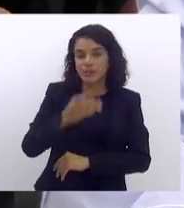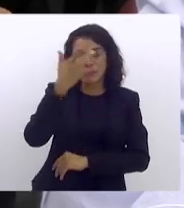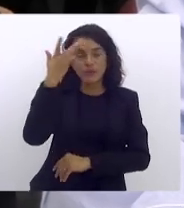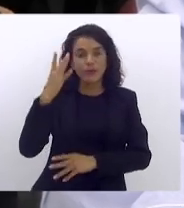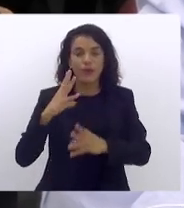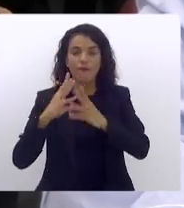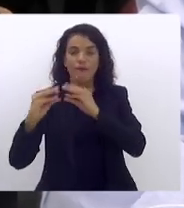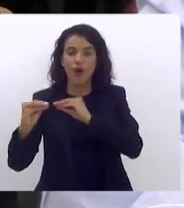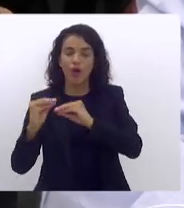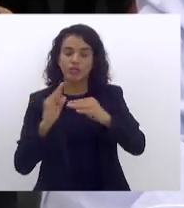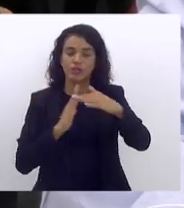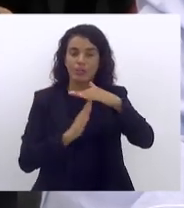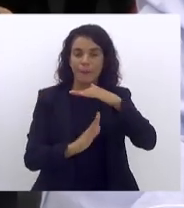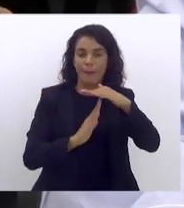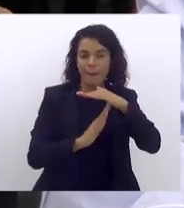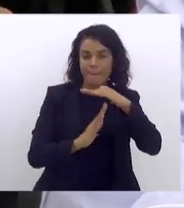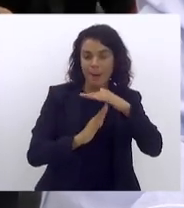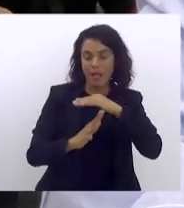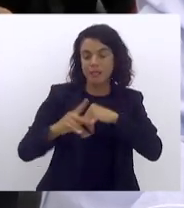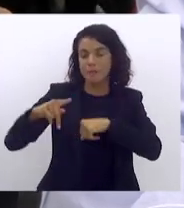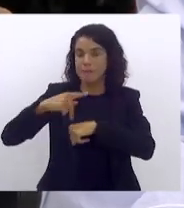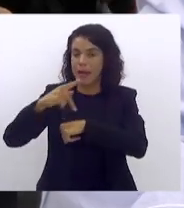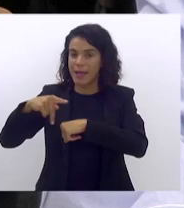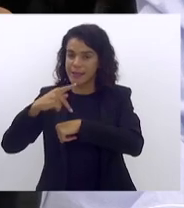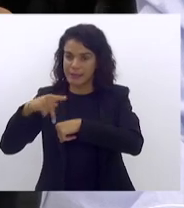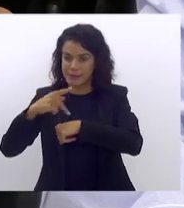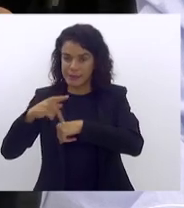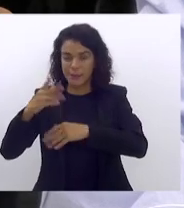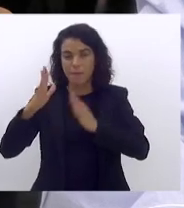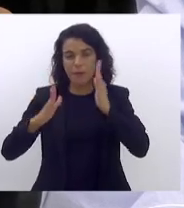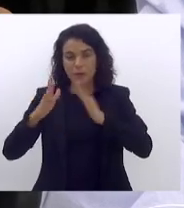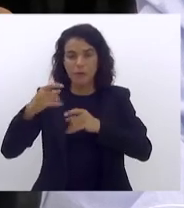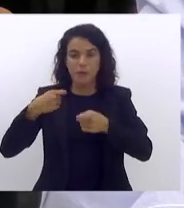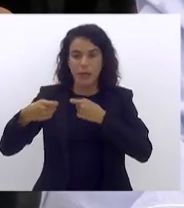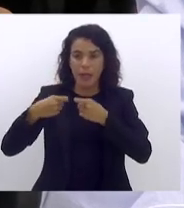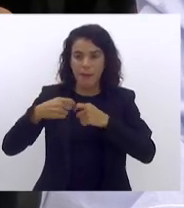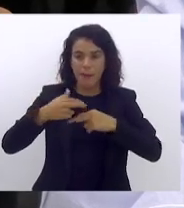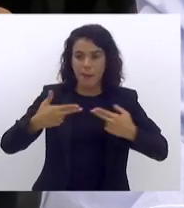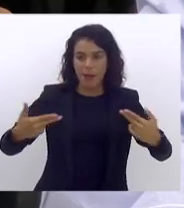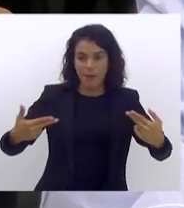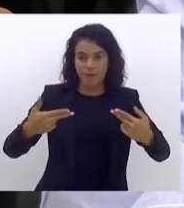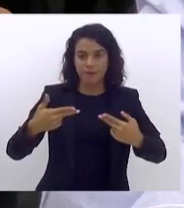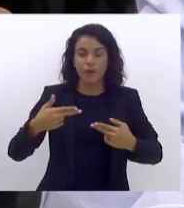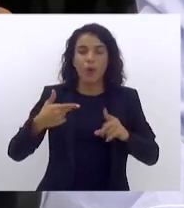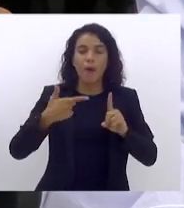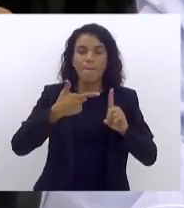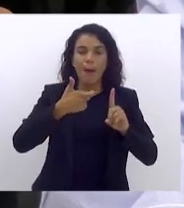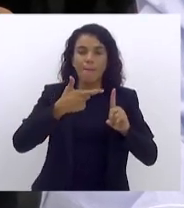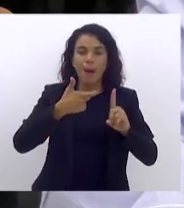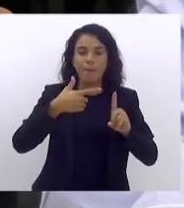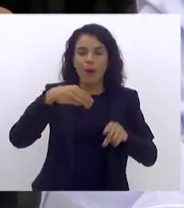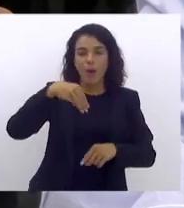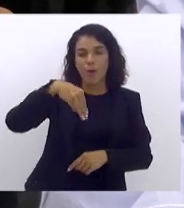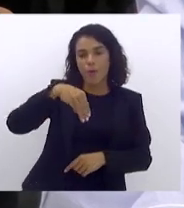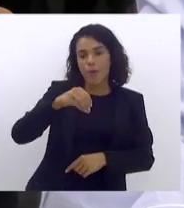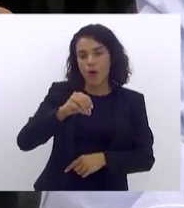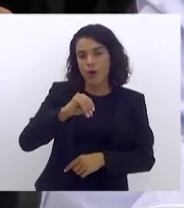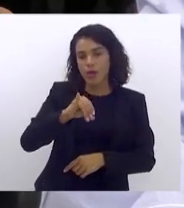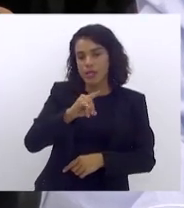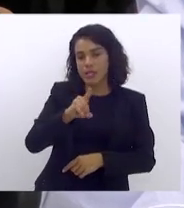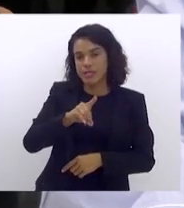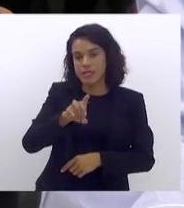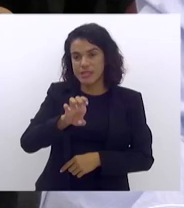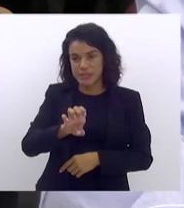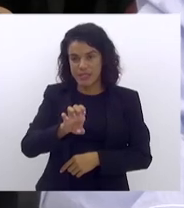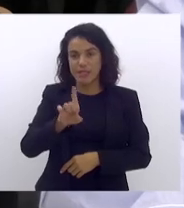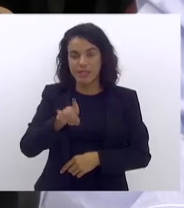refugiados e imigrantes. Para que a gente tenha entendimento, foi um estopim aqui nessa casa, o caso do assassinato de Moïse Cabangambê, e